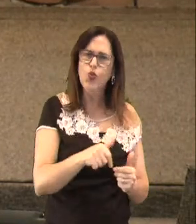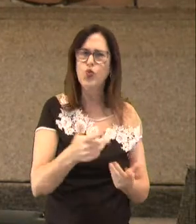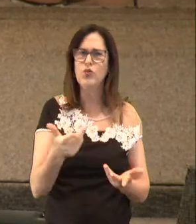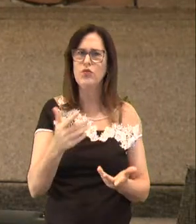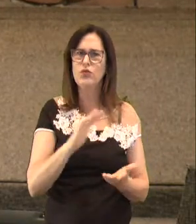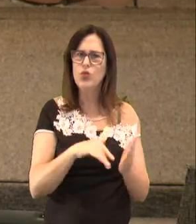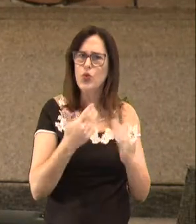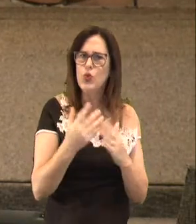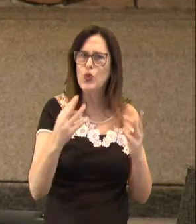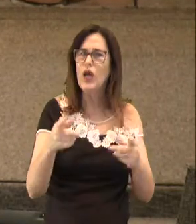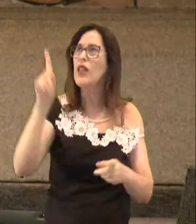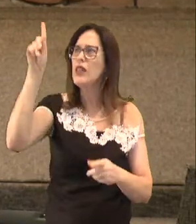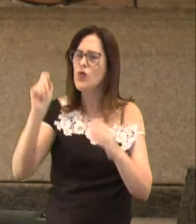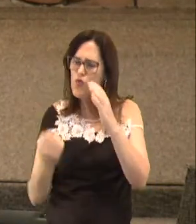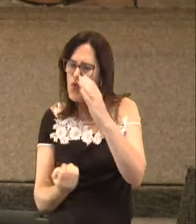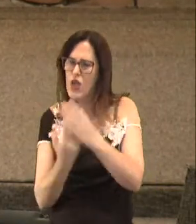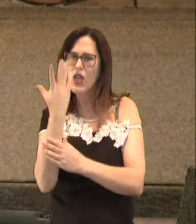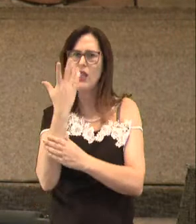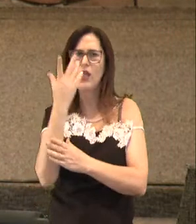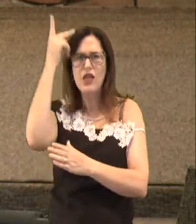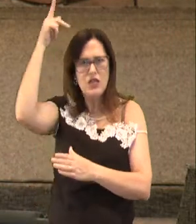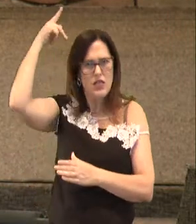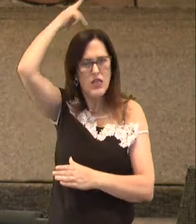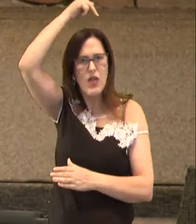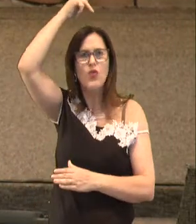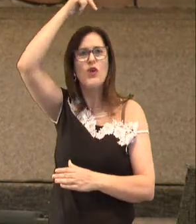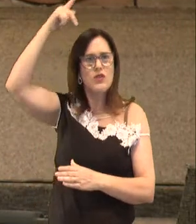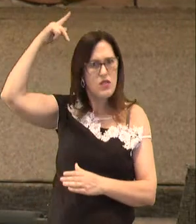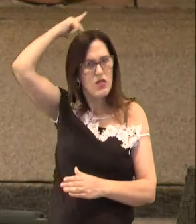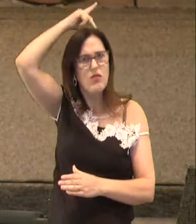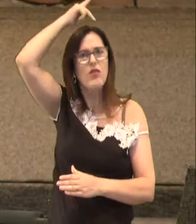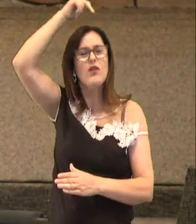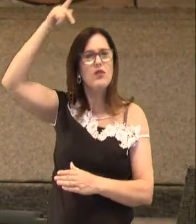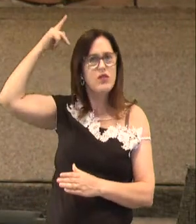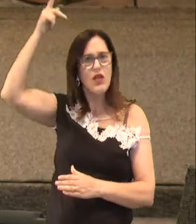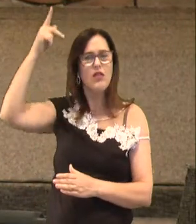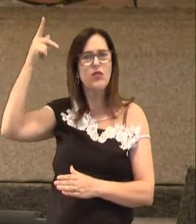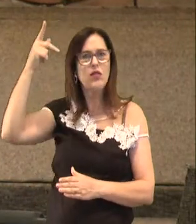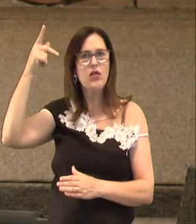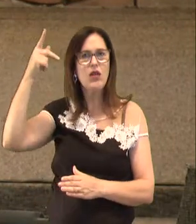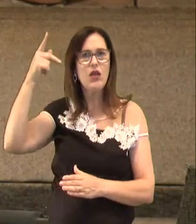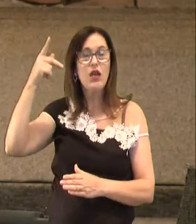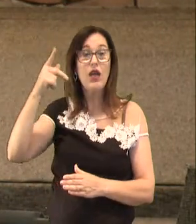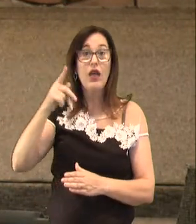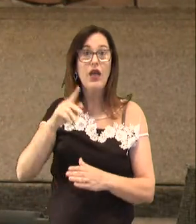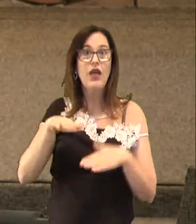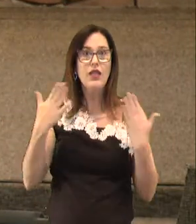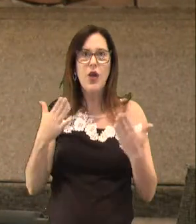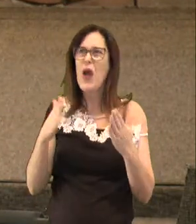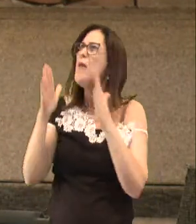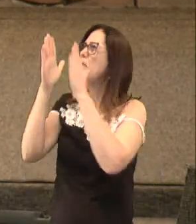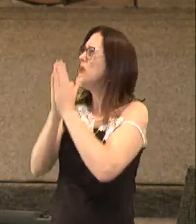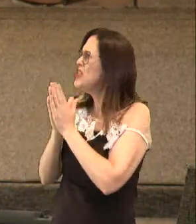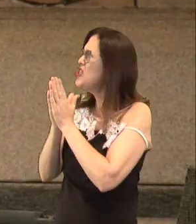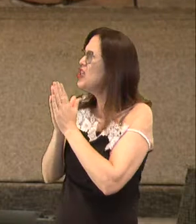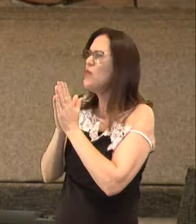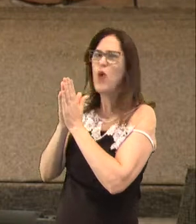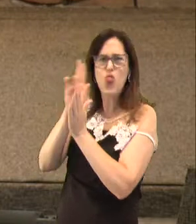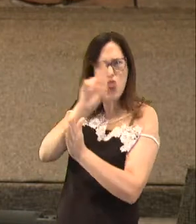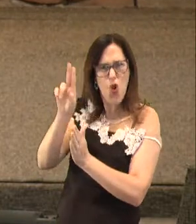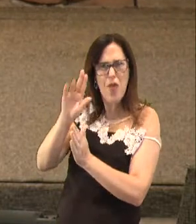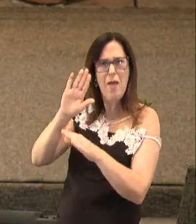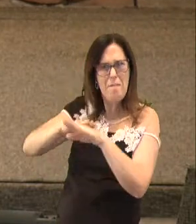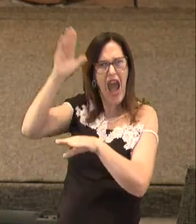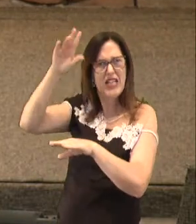Pai criador, é o Pai santo, santo, santo. Não é, portanto, petição para que o nome de Deus seja mais santo.